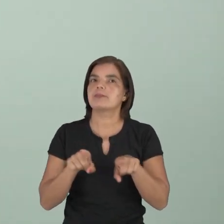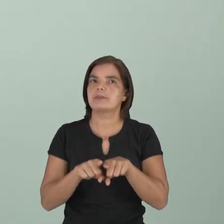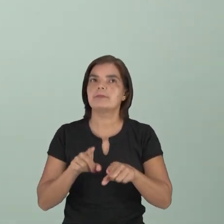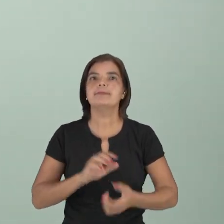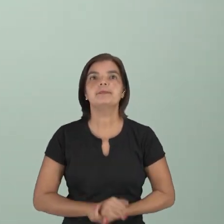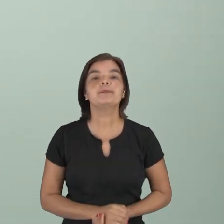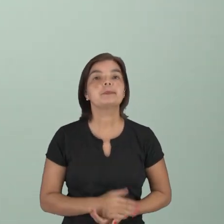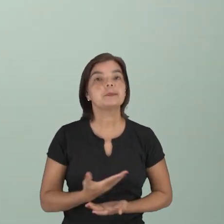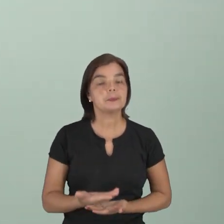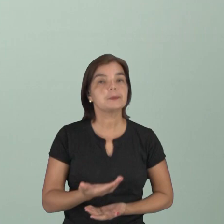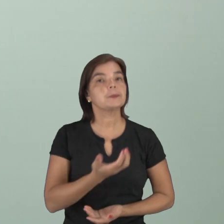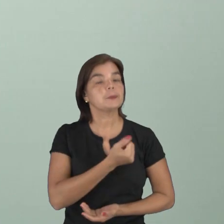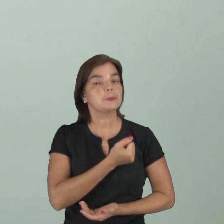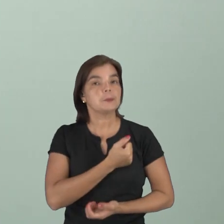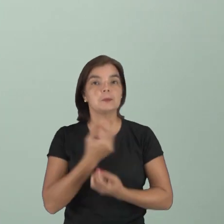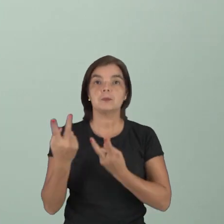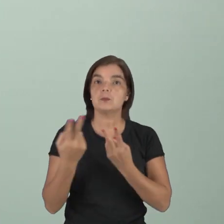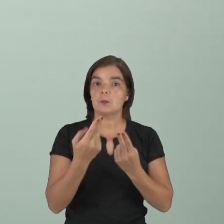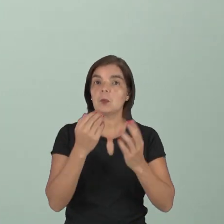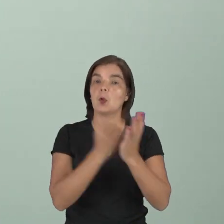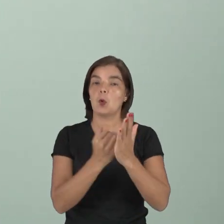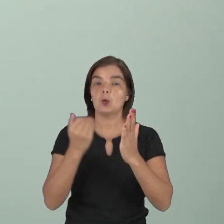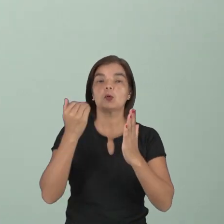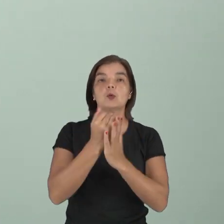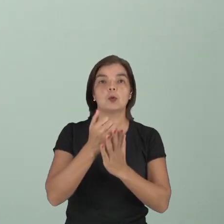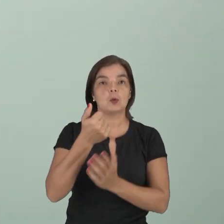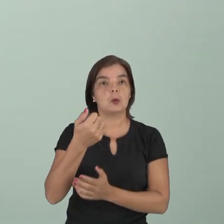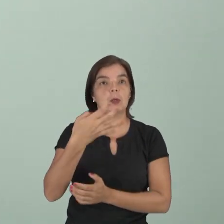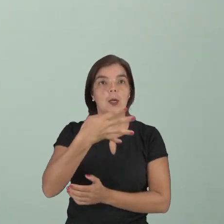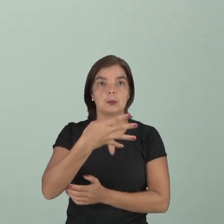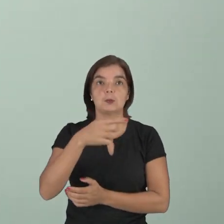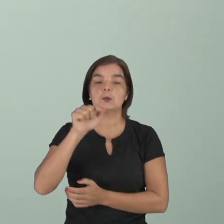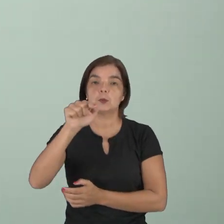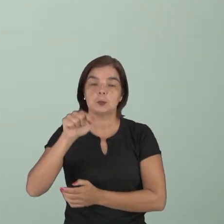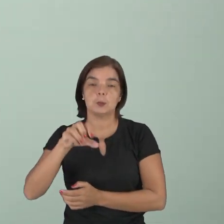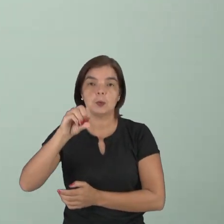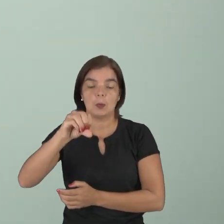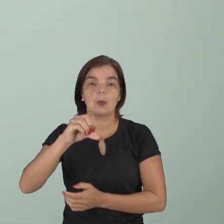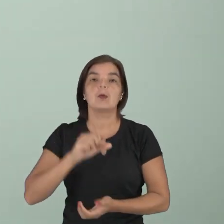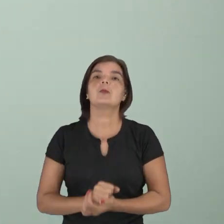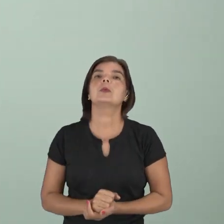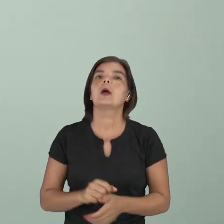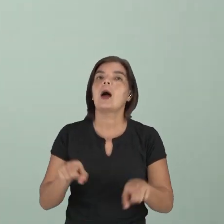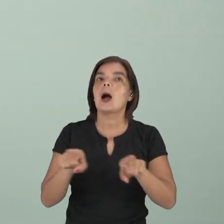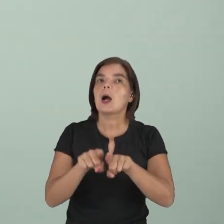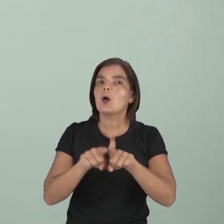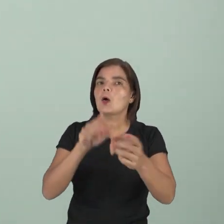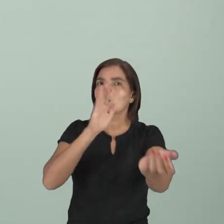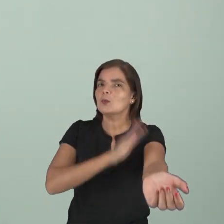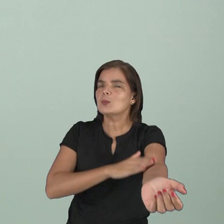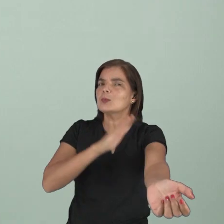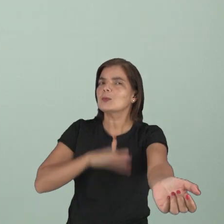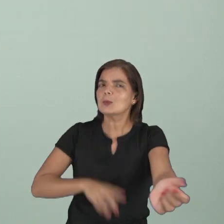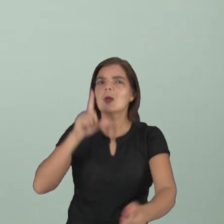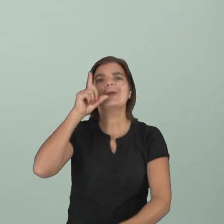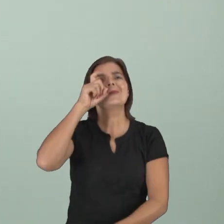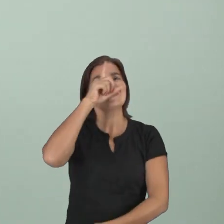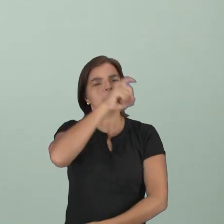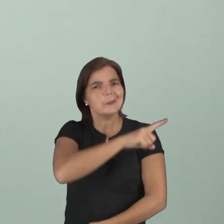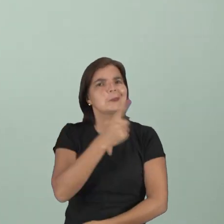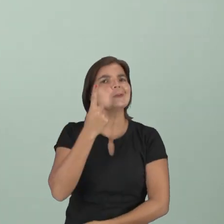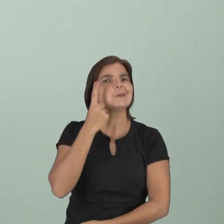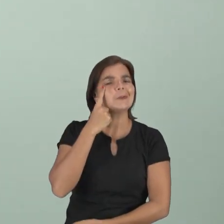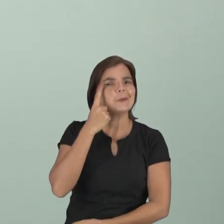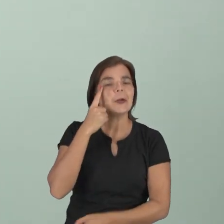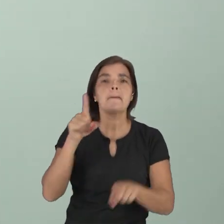tempo. Então, valores iguais ou superior a 14/9. No caso da hipotensão é um pouco mais complicado de